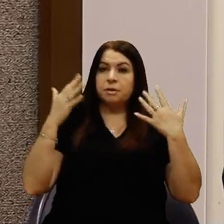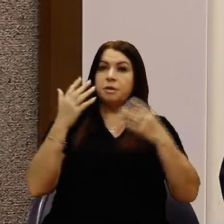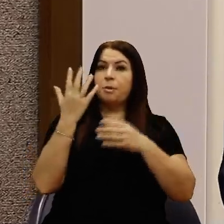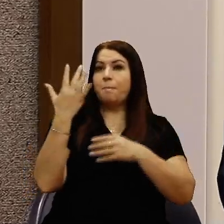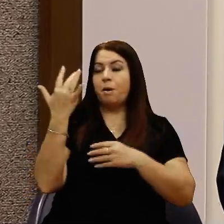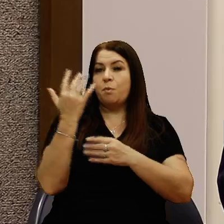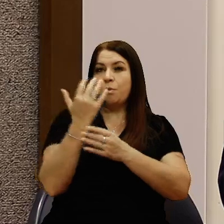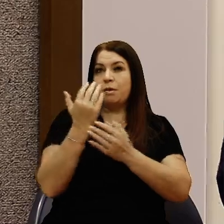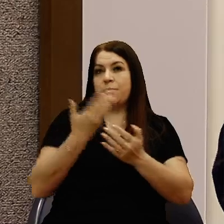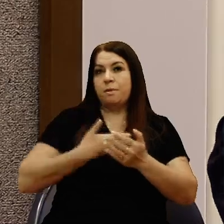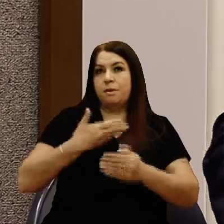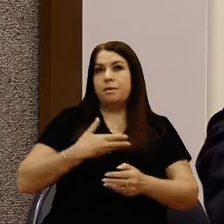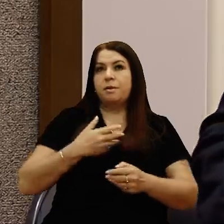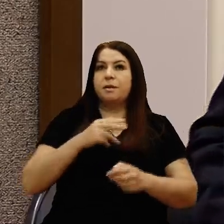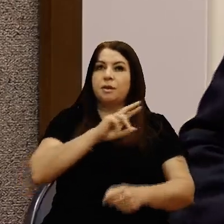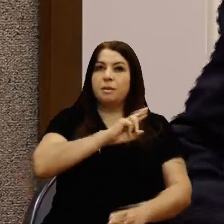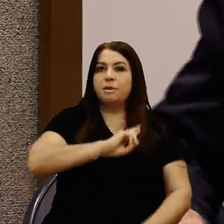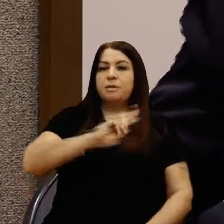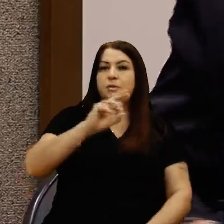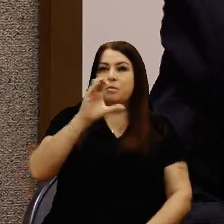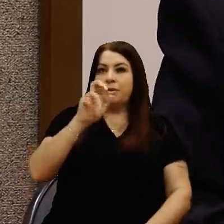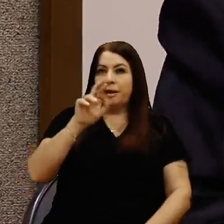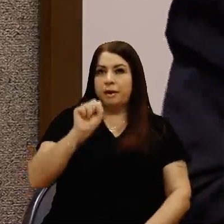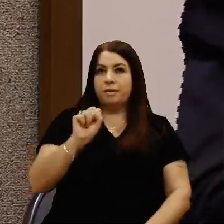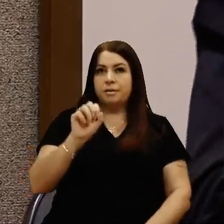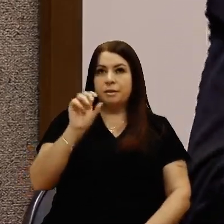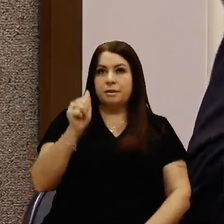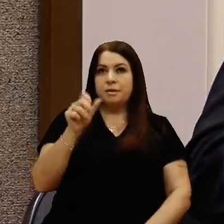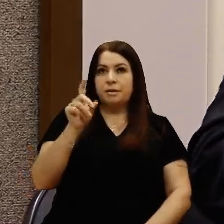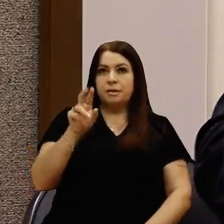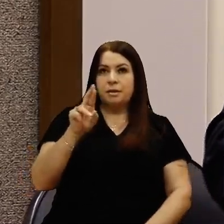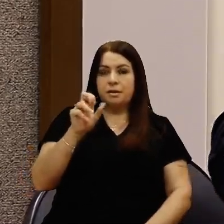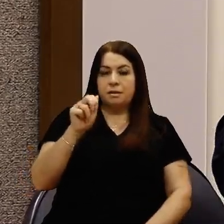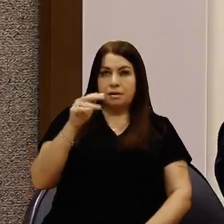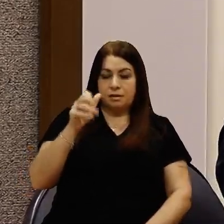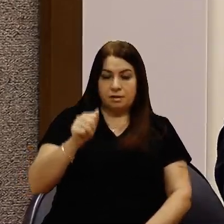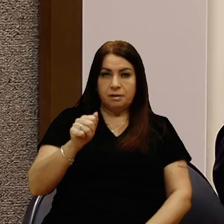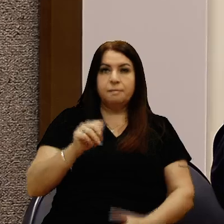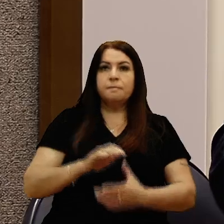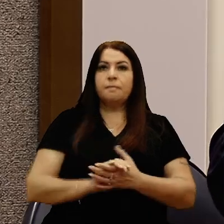da Cris, da Adriana, que ontem, aqui no plenarinho desta casa,